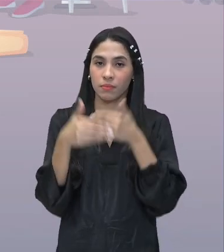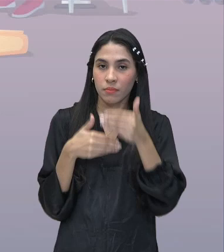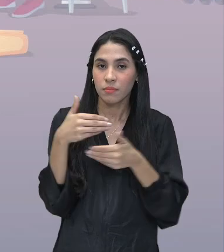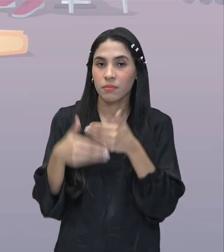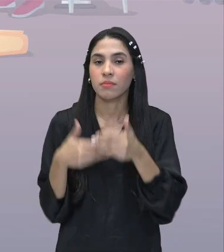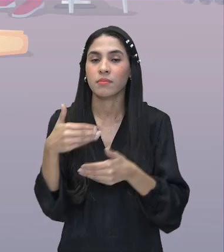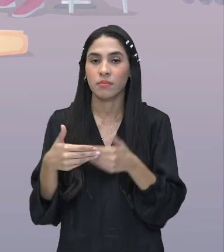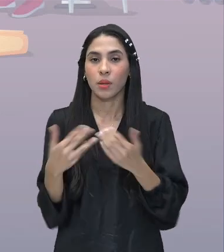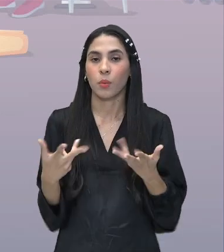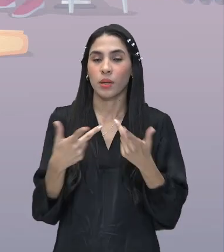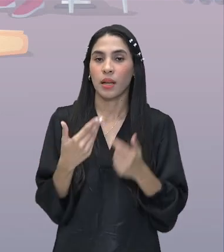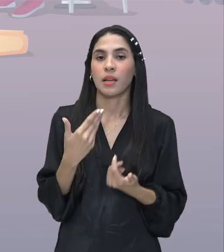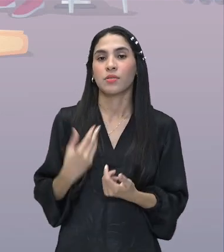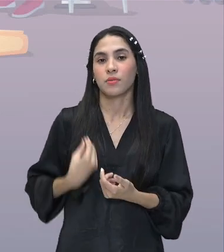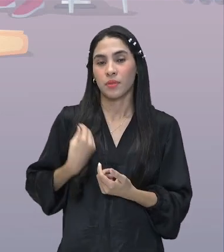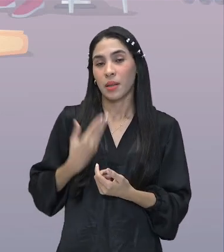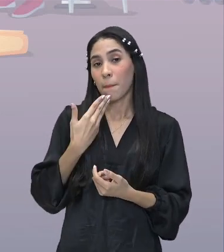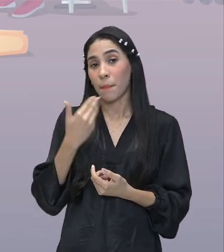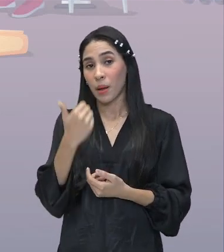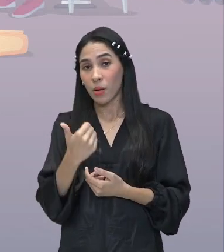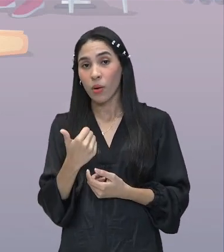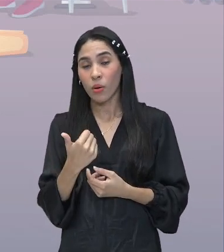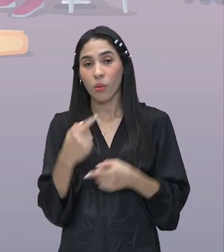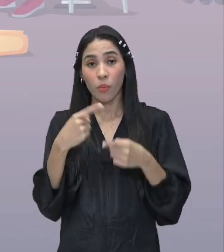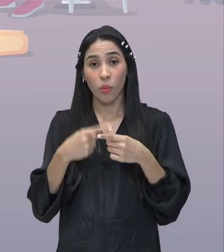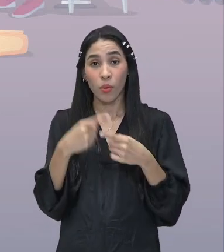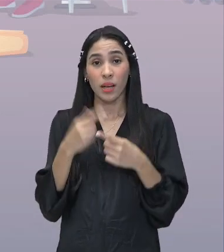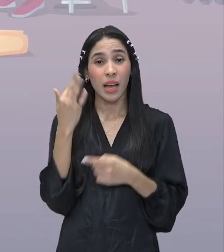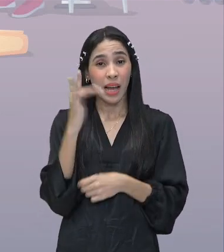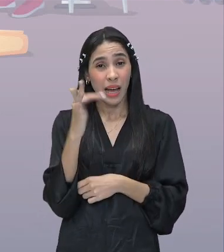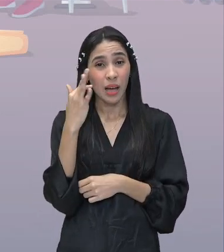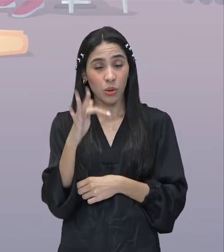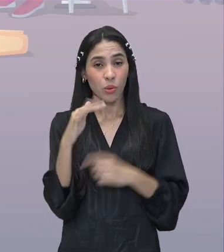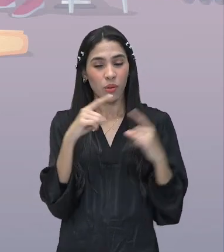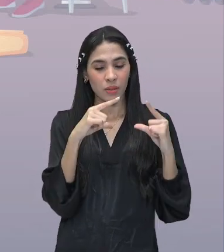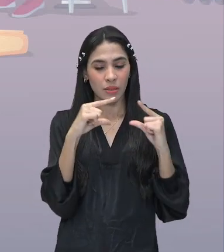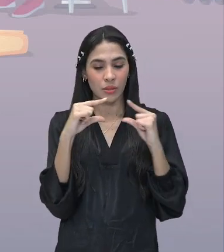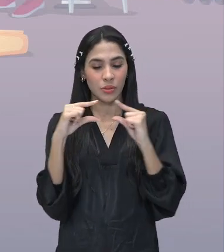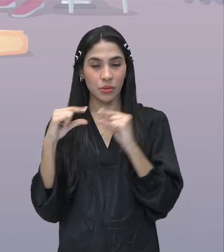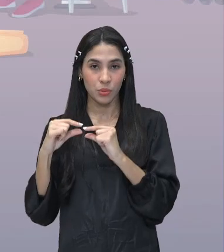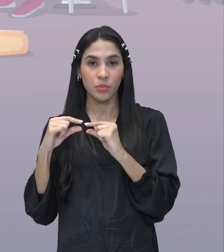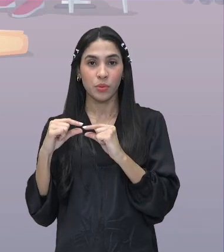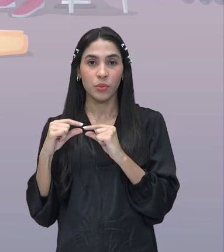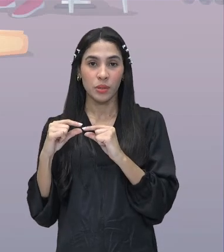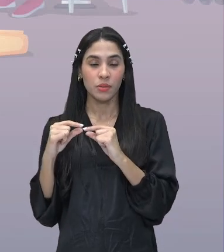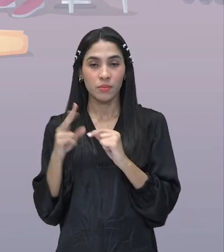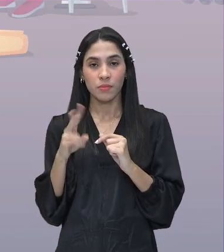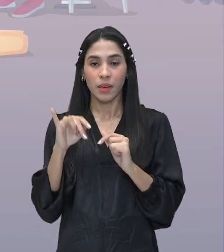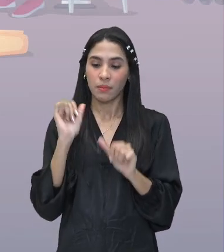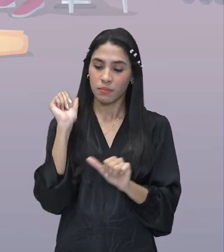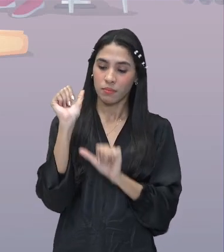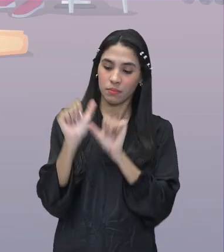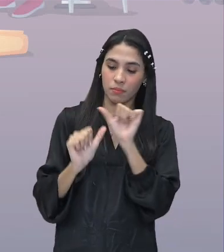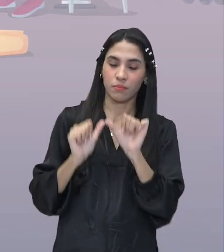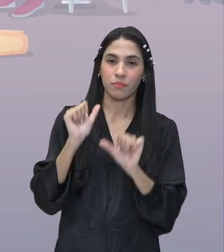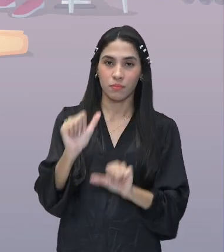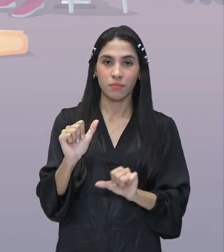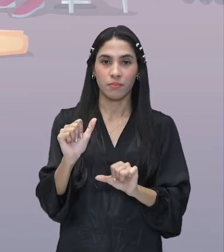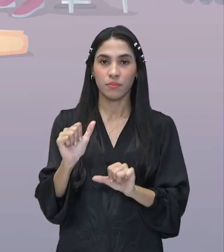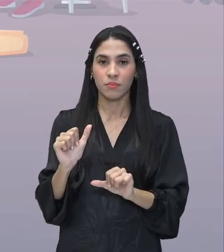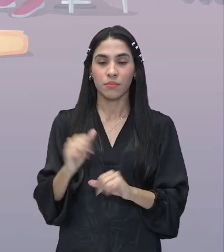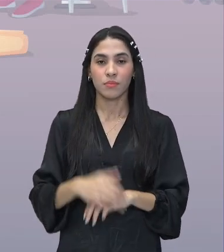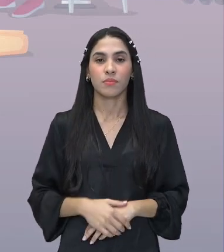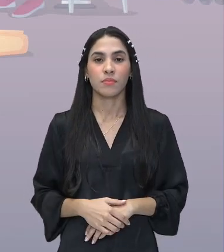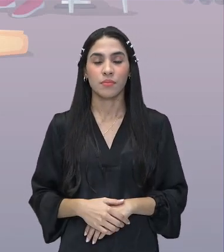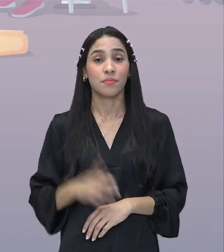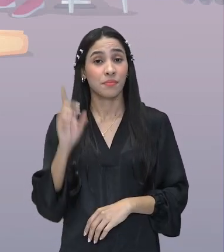ganhar uma qualidade de vida muito melhor, porque essas dores elas tendem a diminuir, esse quadro ele vai ficando mais ameno, né, ali